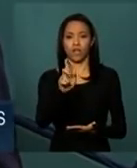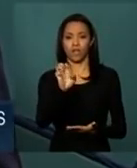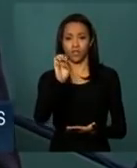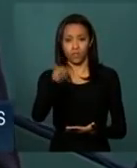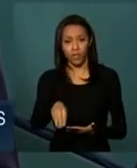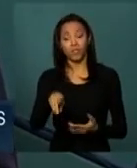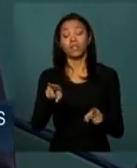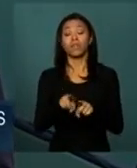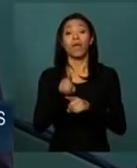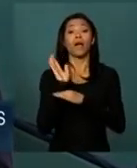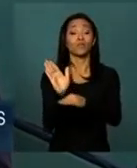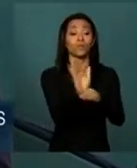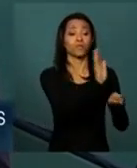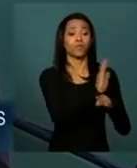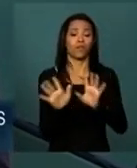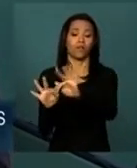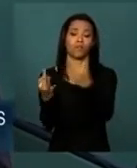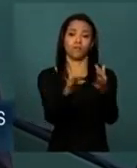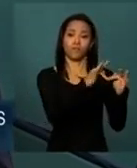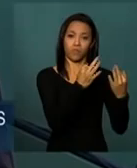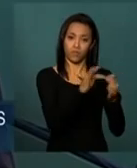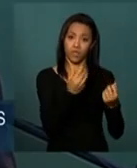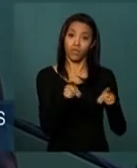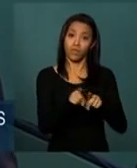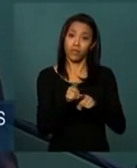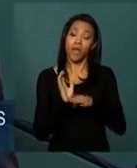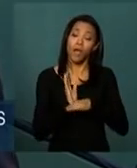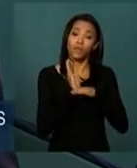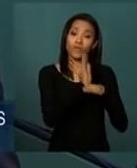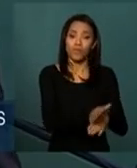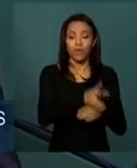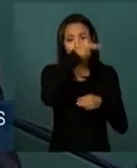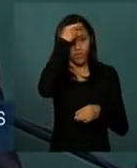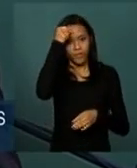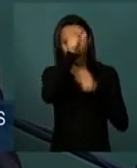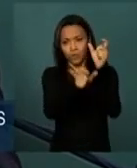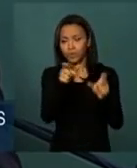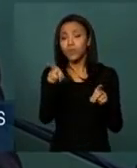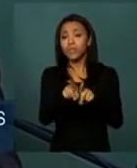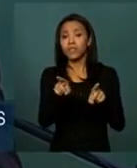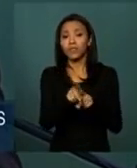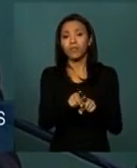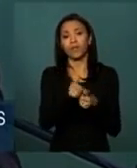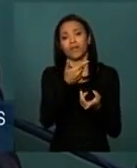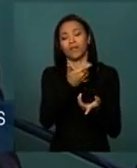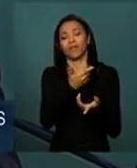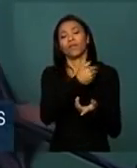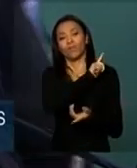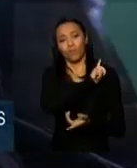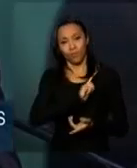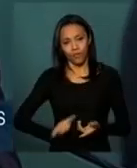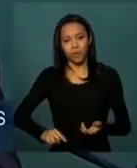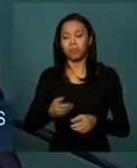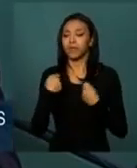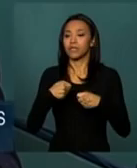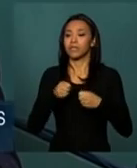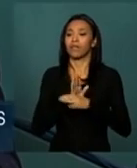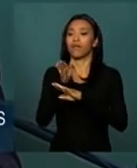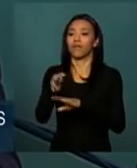e pouparam em muito o poder público municipal, porque a maioria dessas famílias não precisaram bater a porta da prefeitura